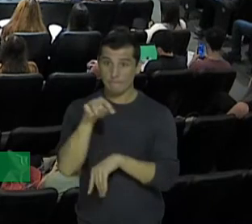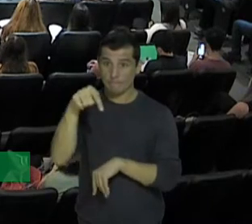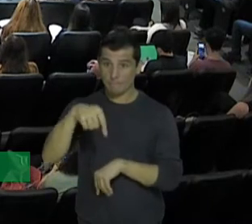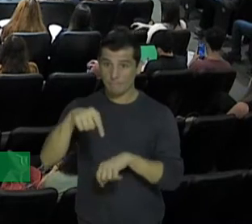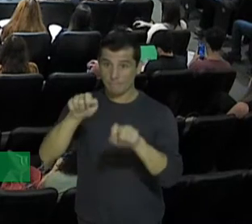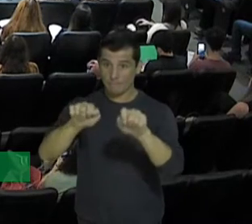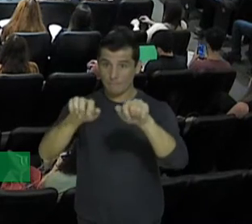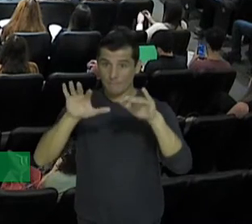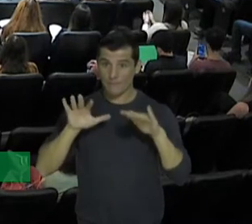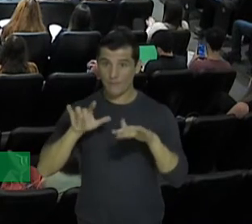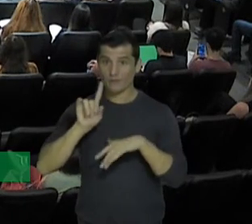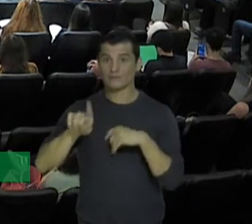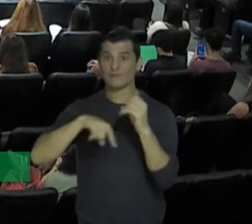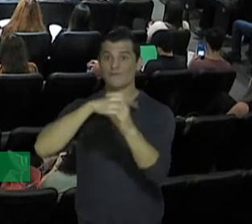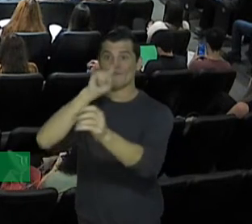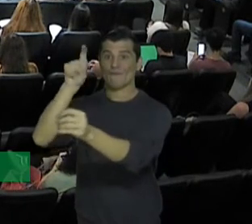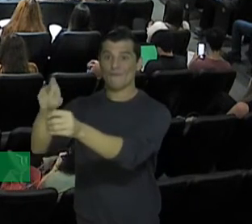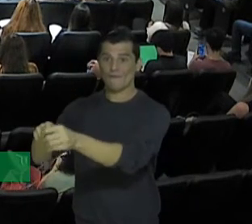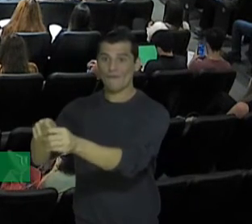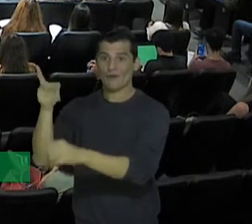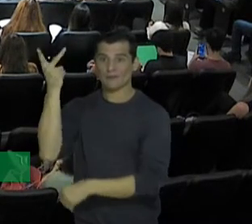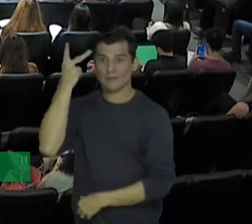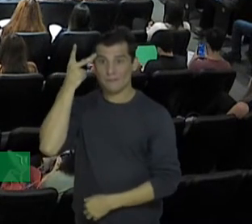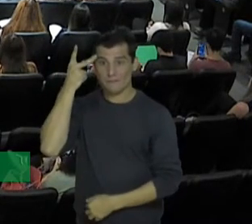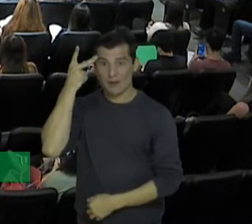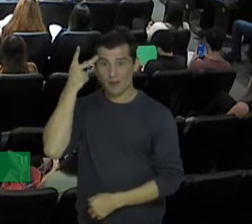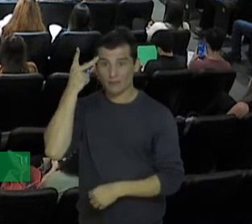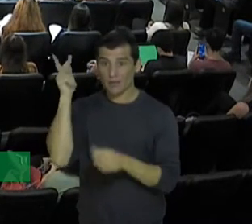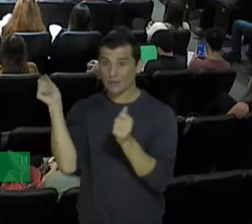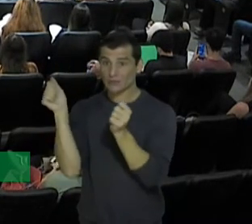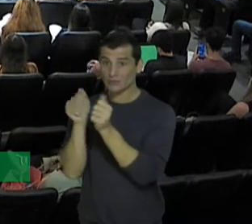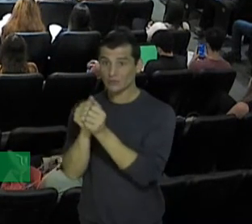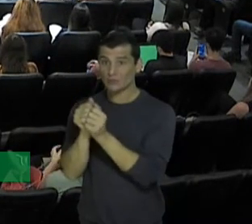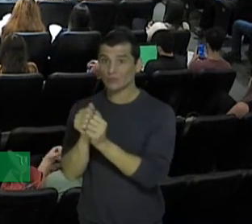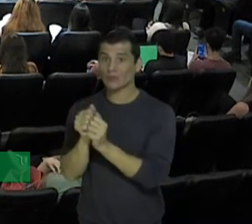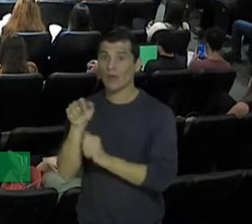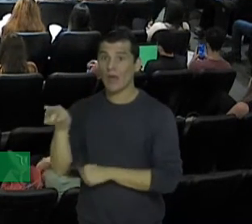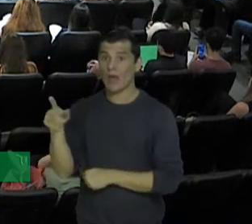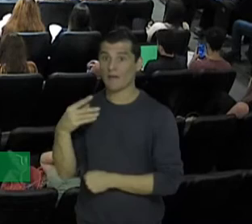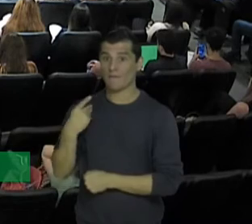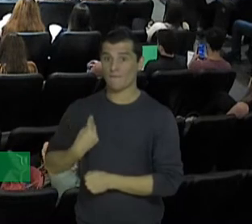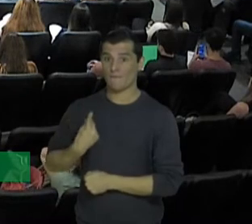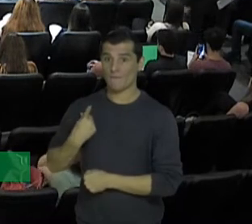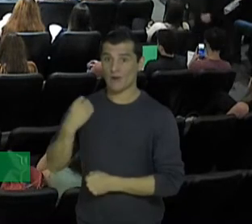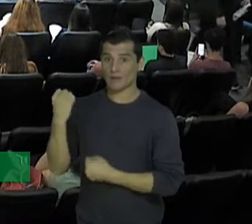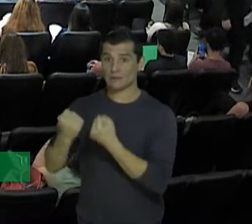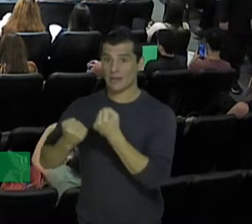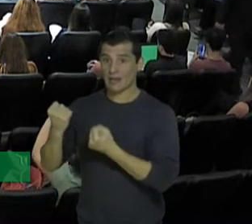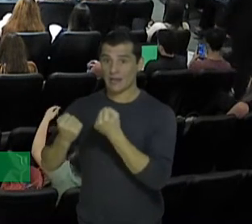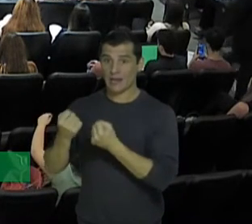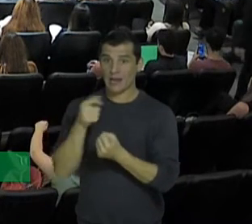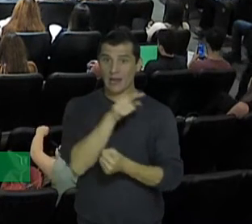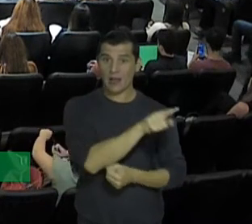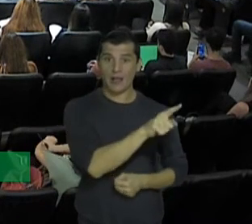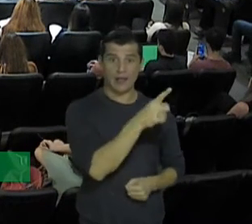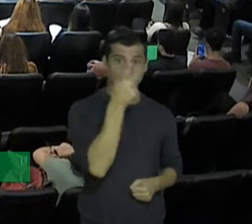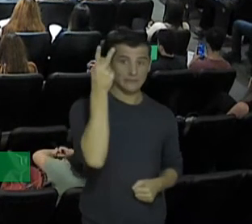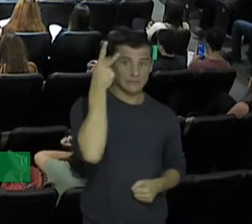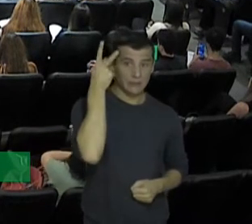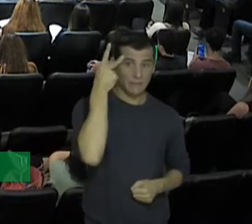carro nada mais nada menos que o governador de São Paulo ligou para ele que questionando o que que se faria a respeito de relações